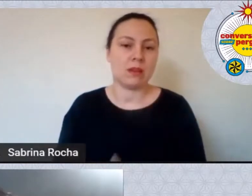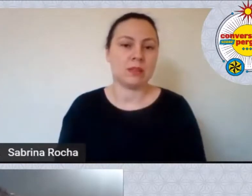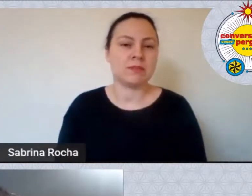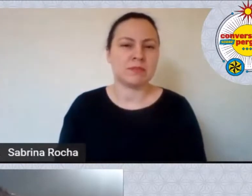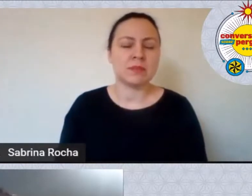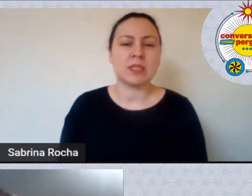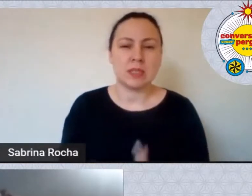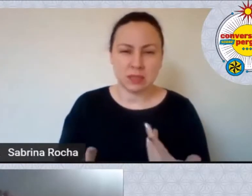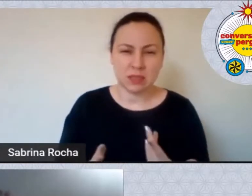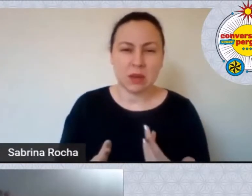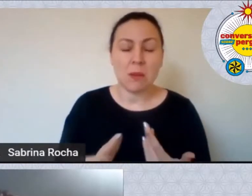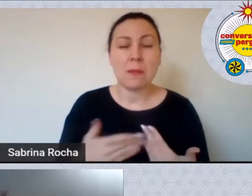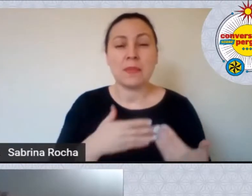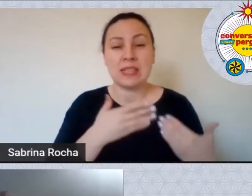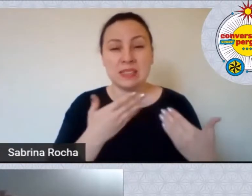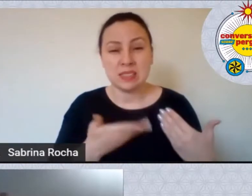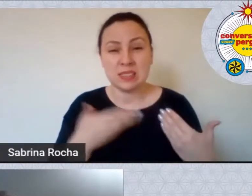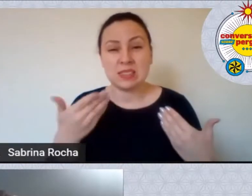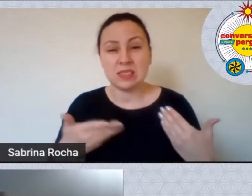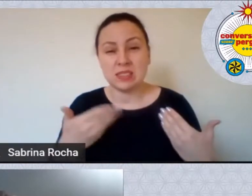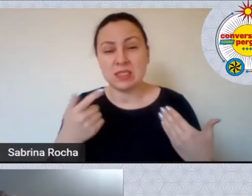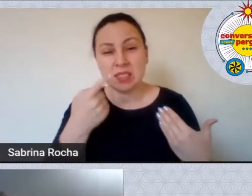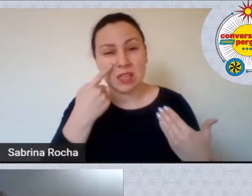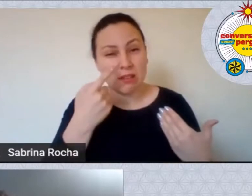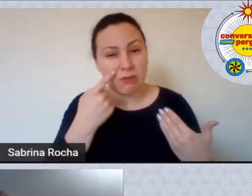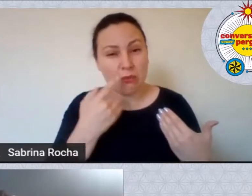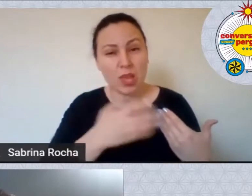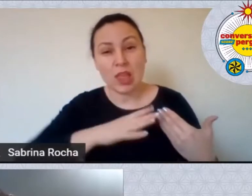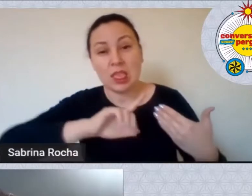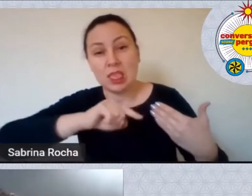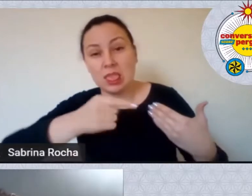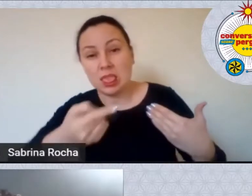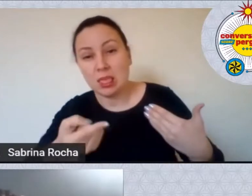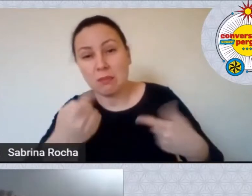demora um tempo para a gente conseguir atravessar, né?